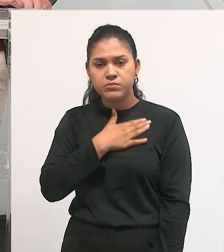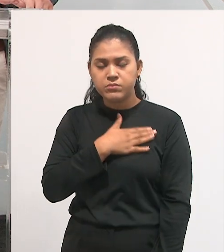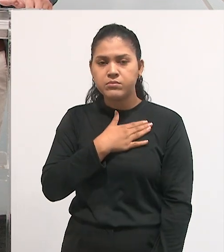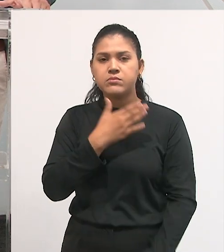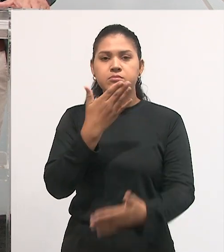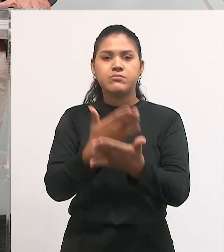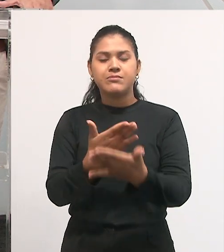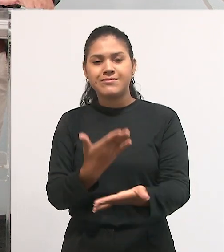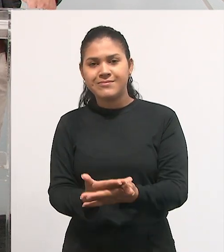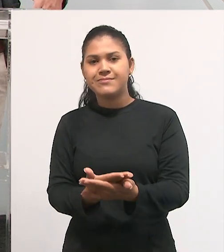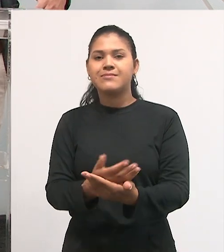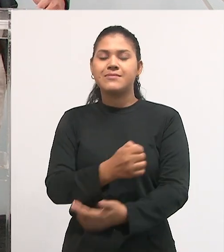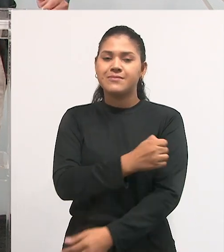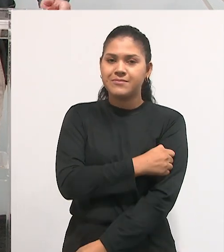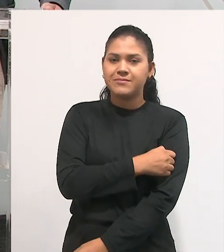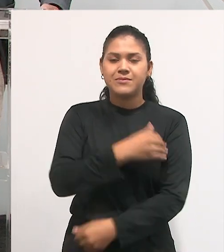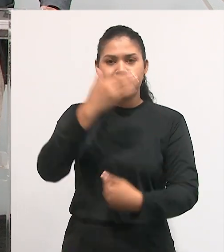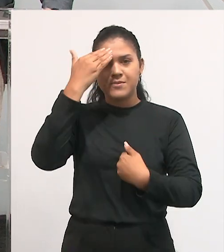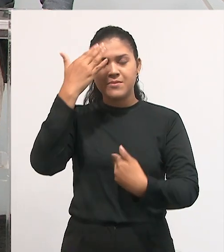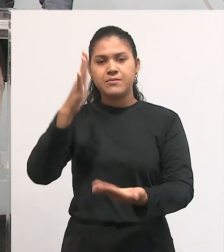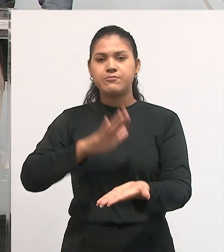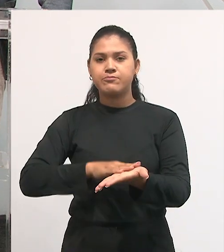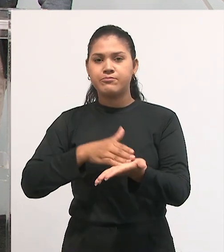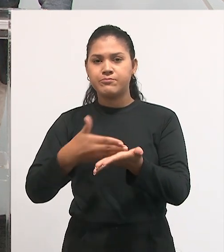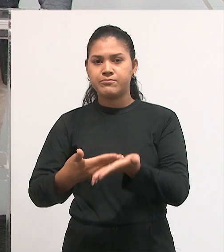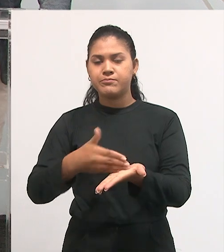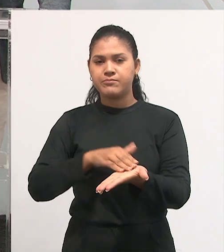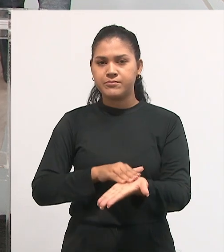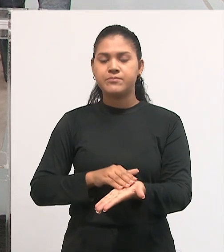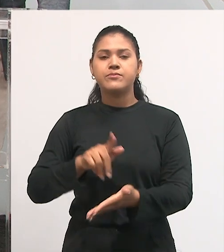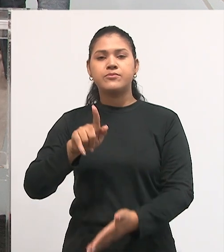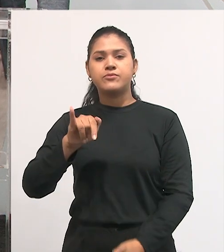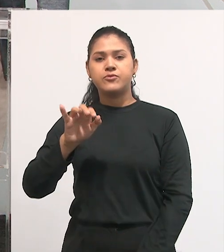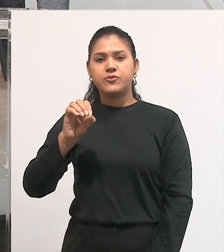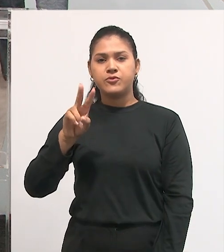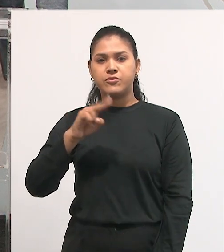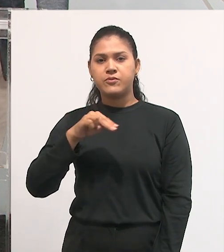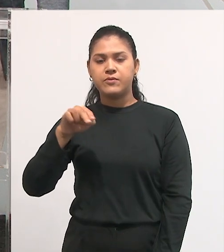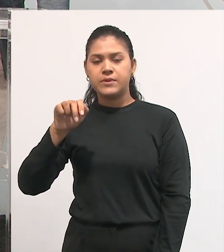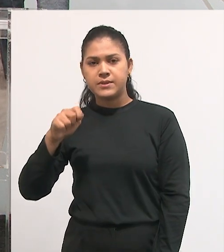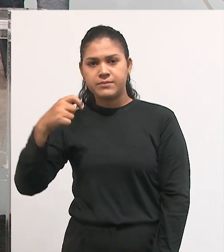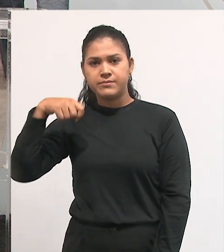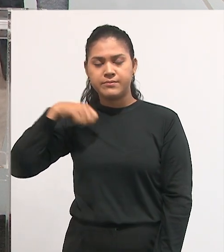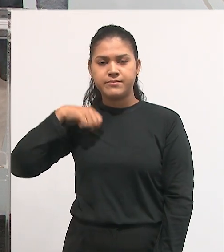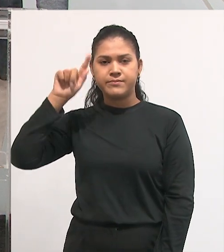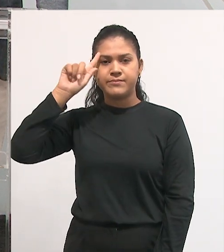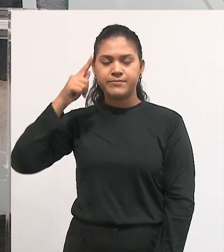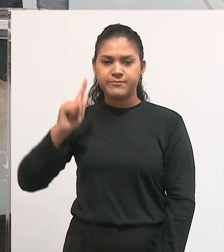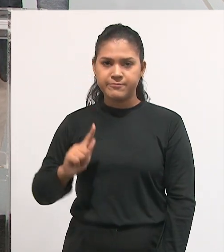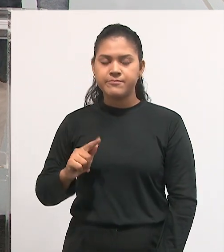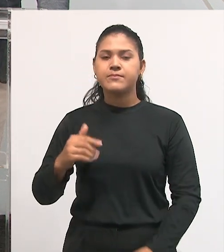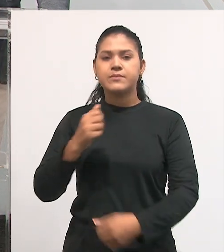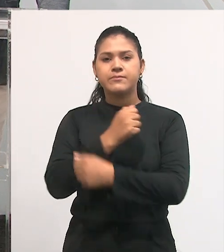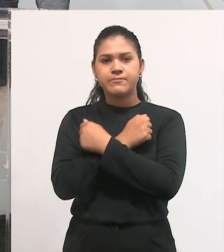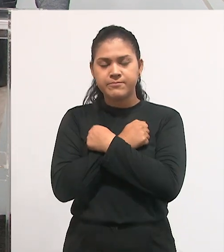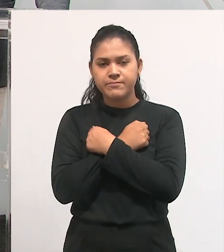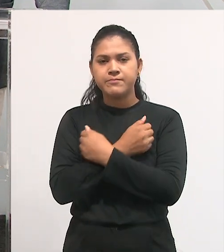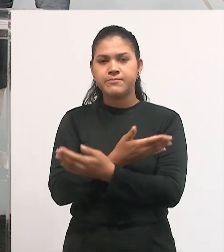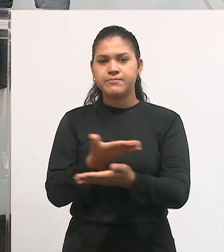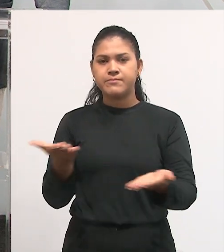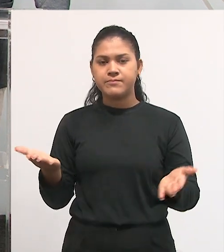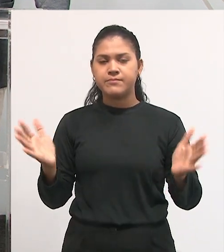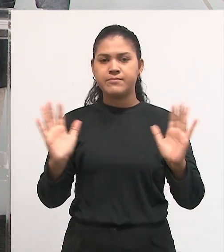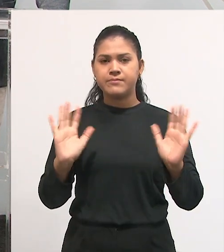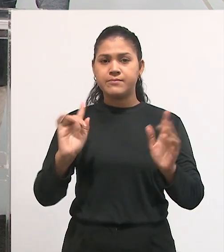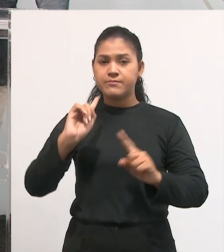aluno. Agradeço mais uma vez aqui a intérprete, a Giovana, que está aqui ao meu lado nesse estúdio. E um forte abraço para você e